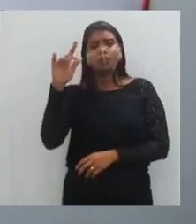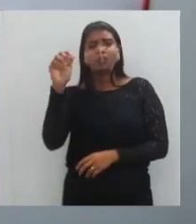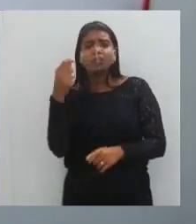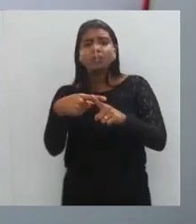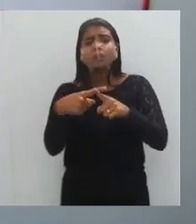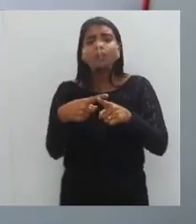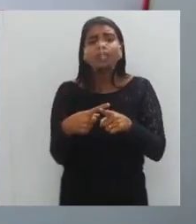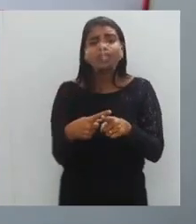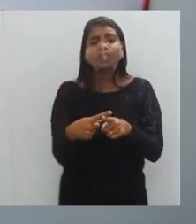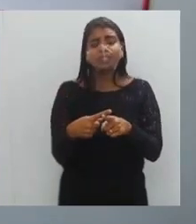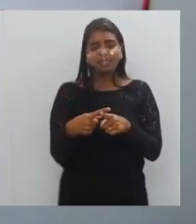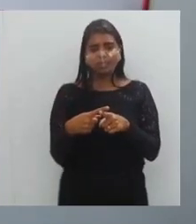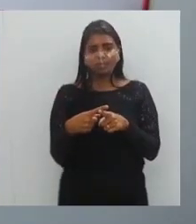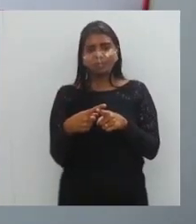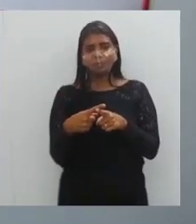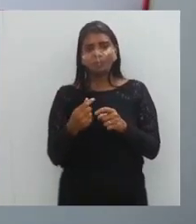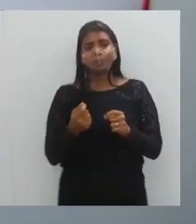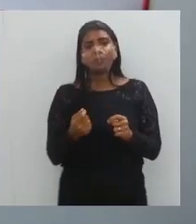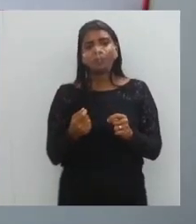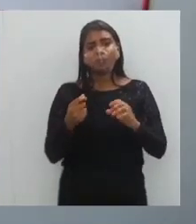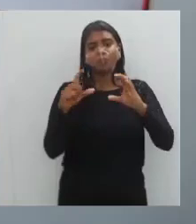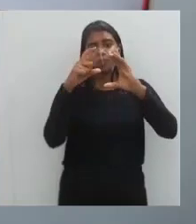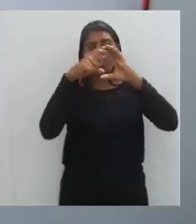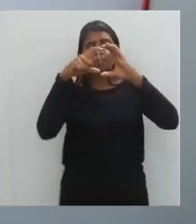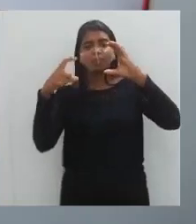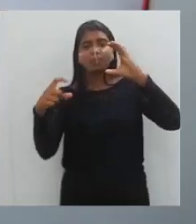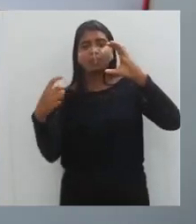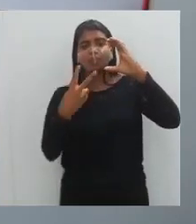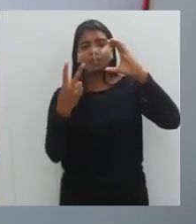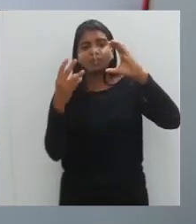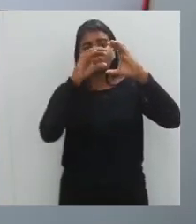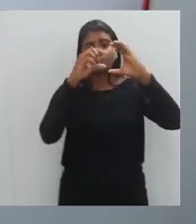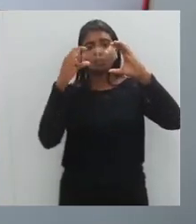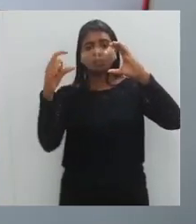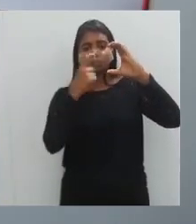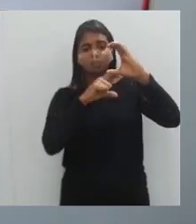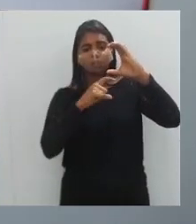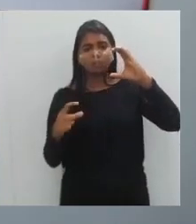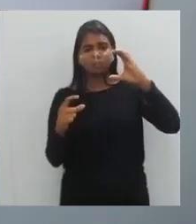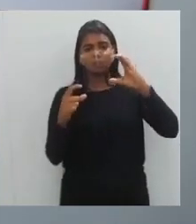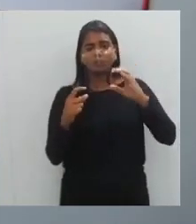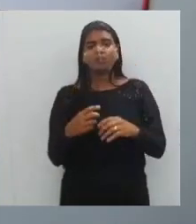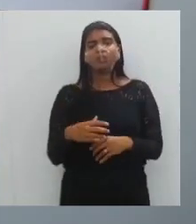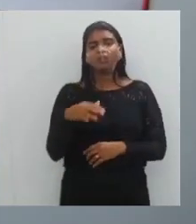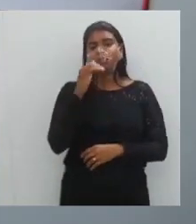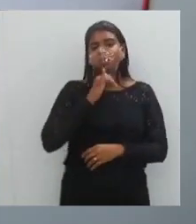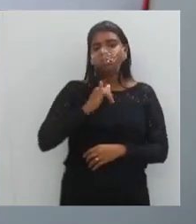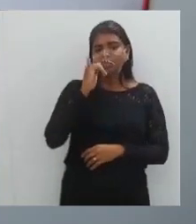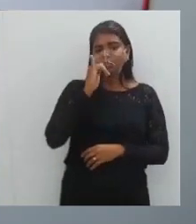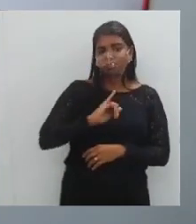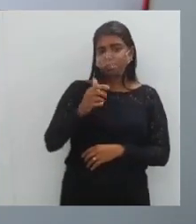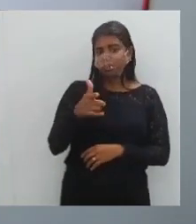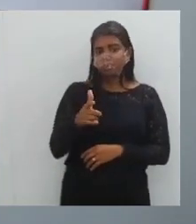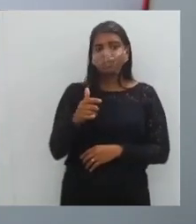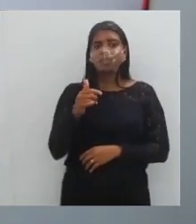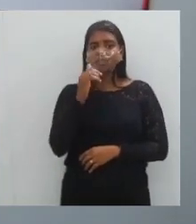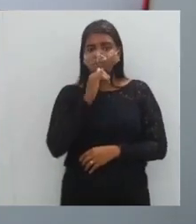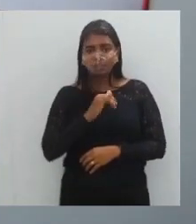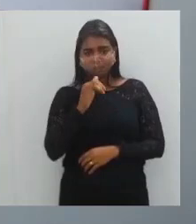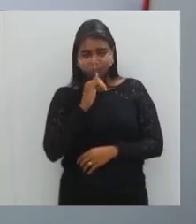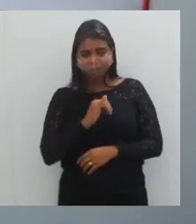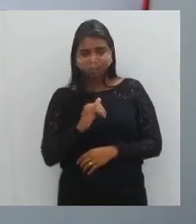porque ela integra dois elementos, o elemento verbal e o elemento não